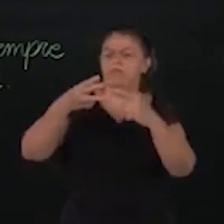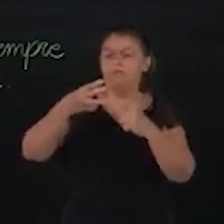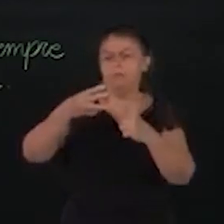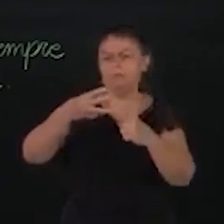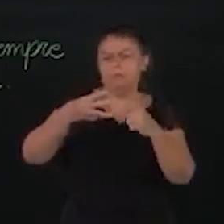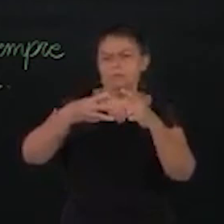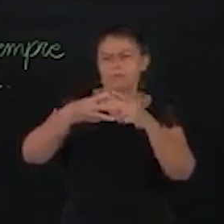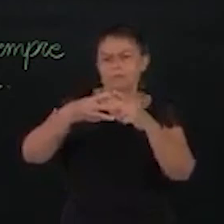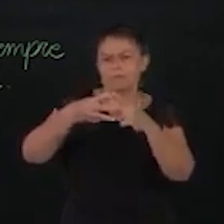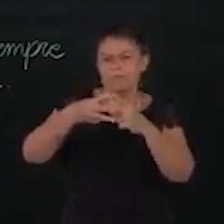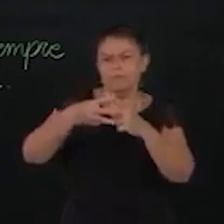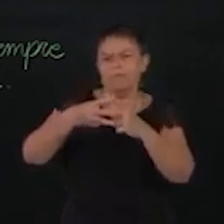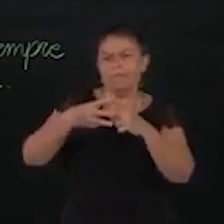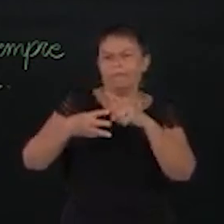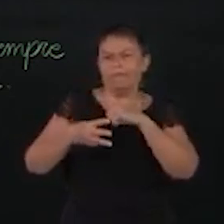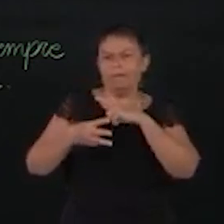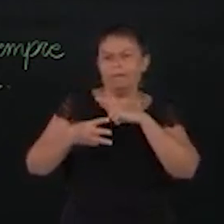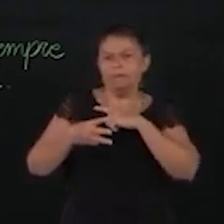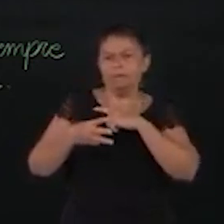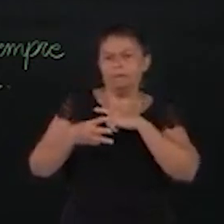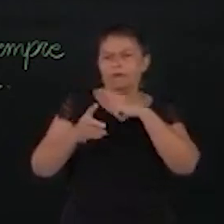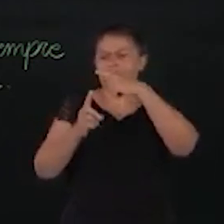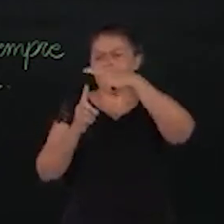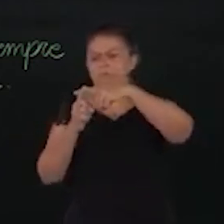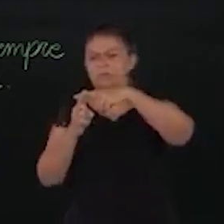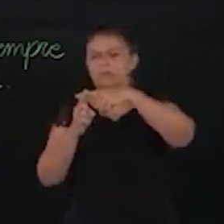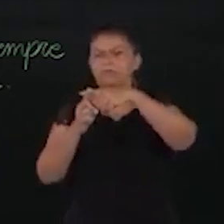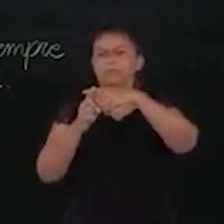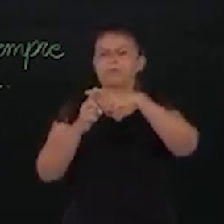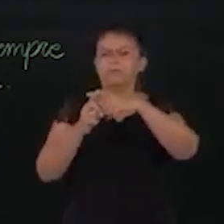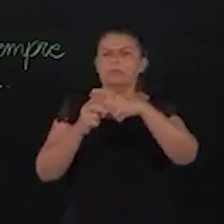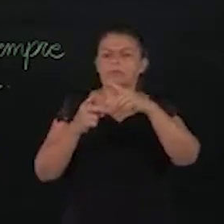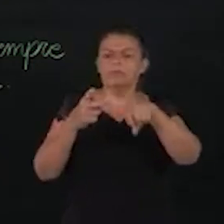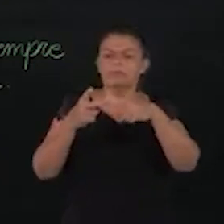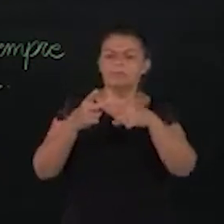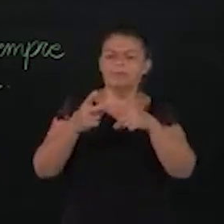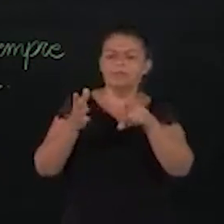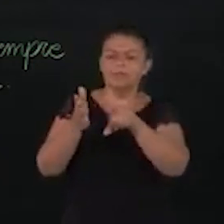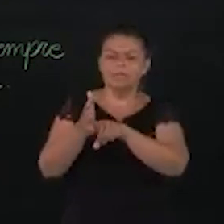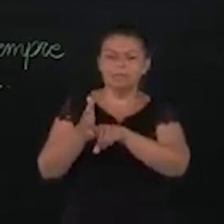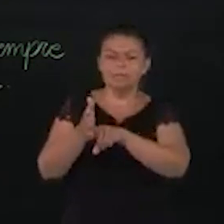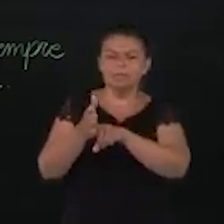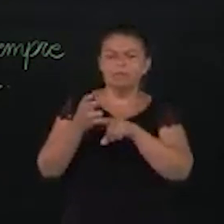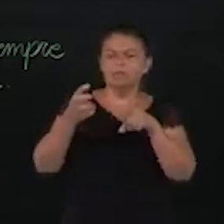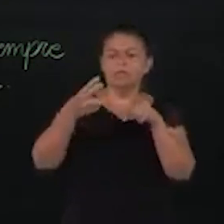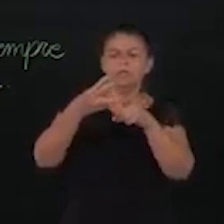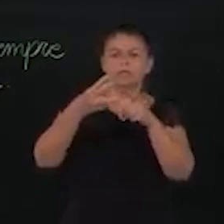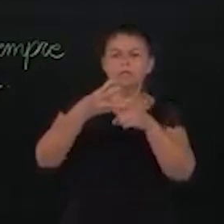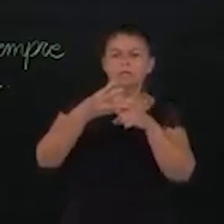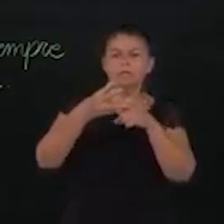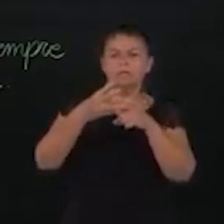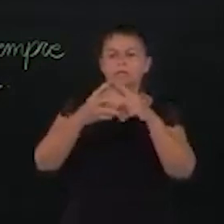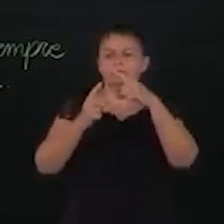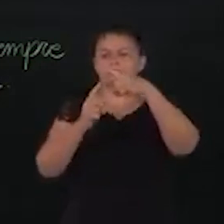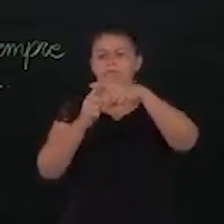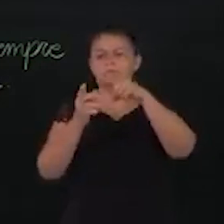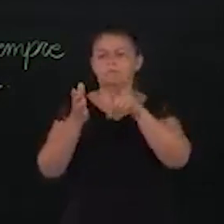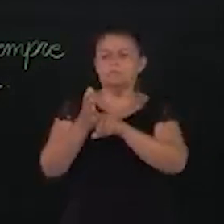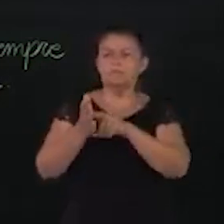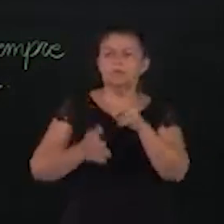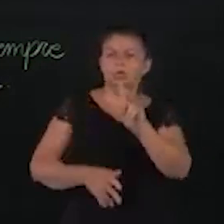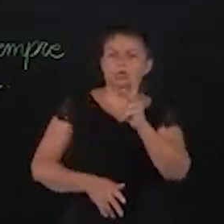diferentes, certo? Adicionando inteiros positivos, adicionando inteiros negativos ou